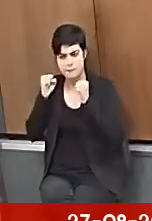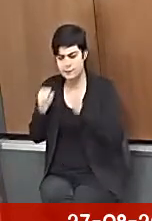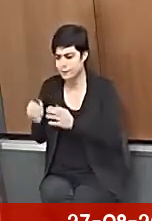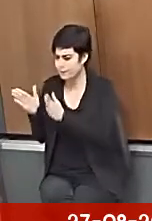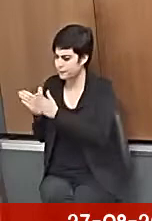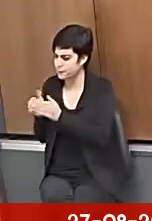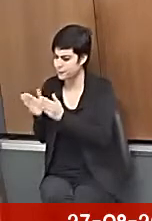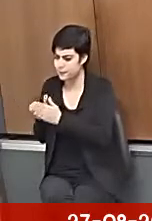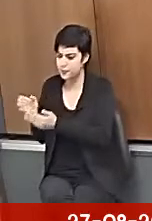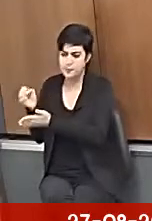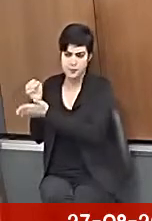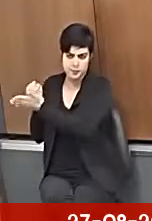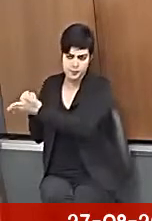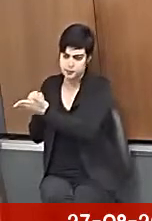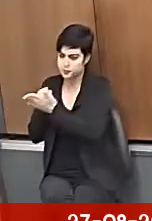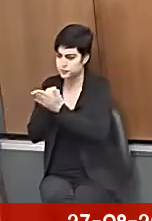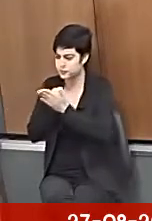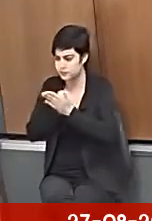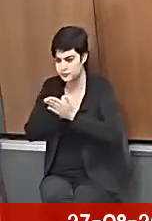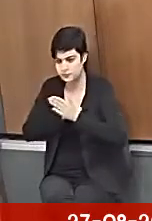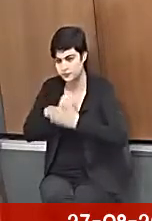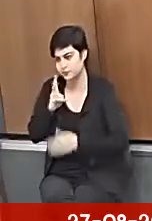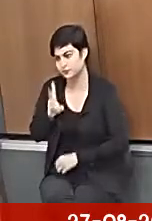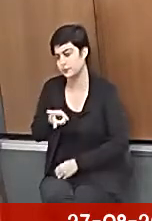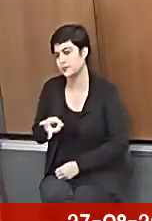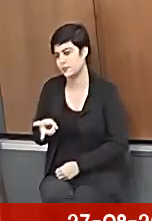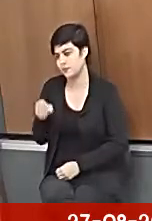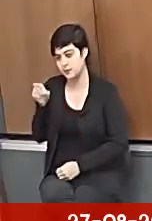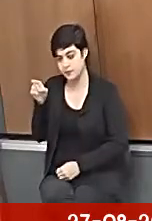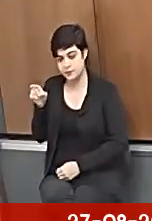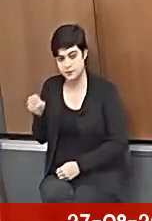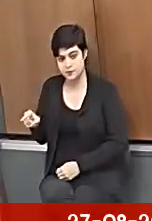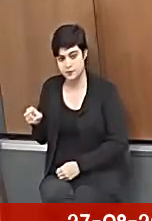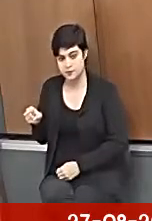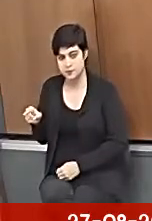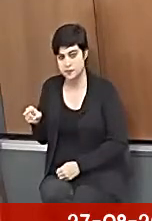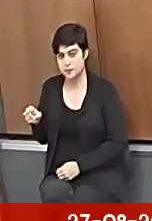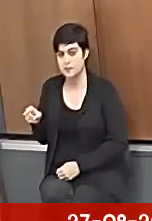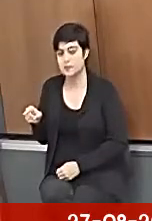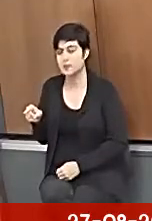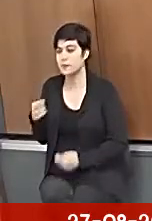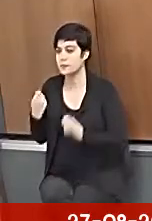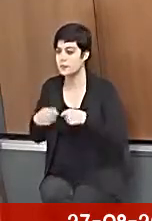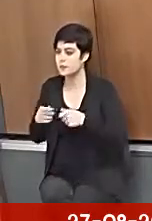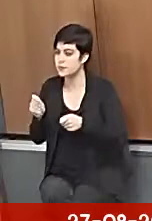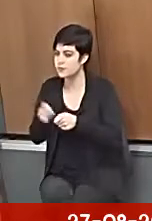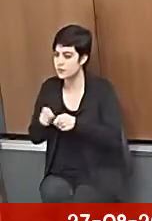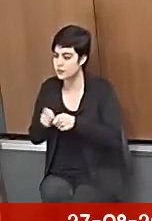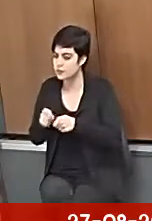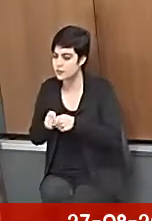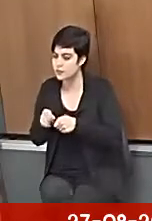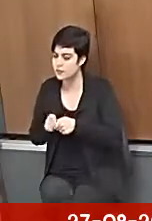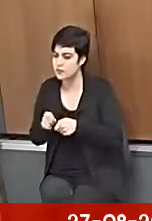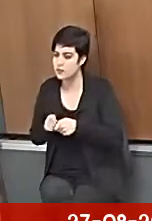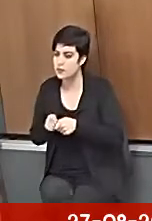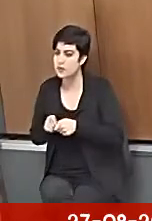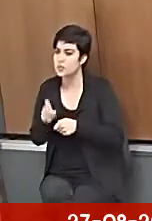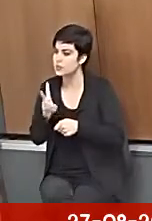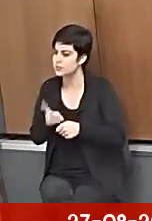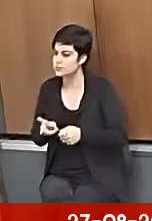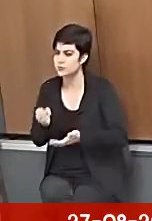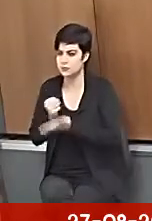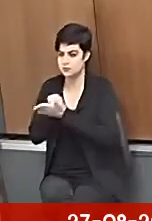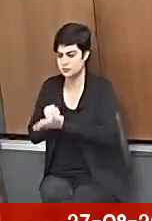do jurídico que vai fazer uma ação junto